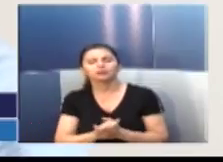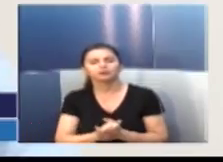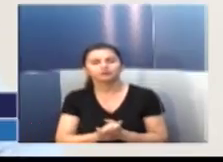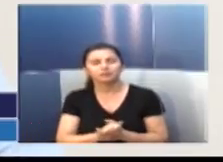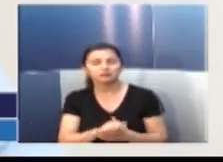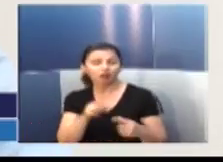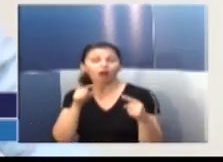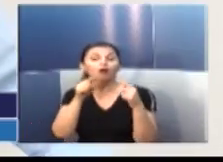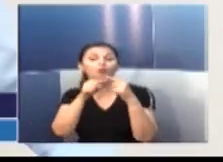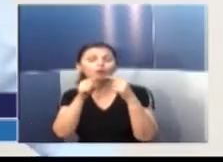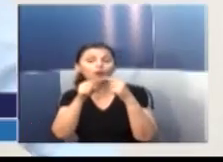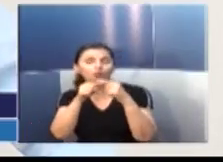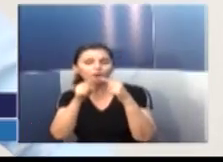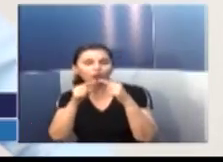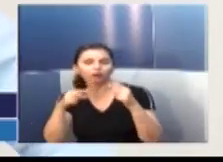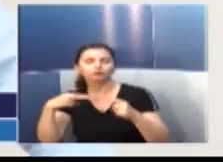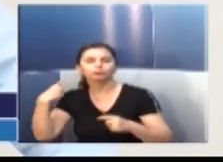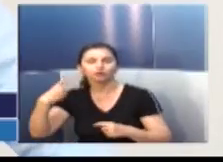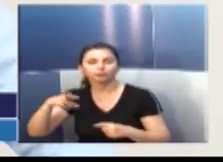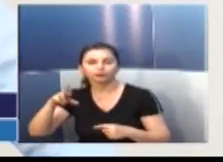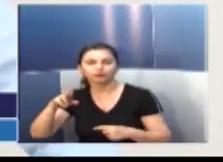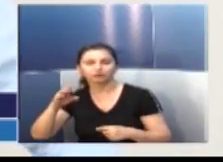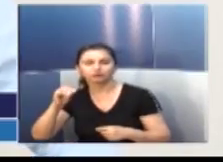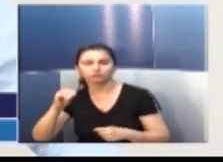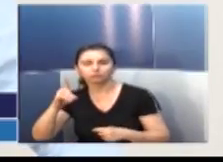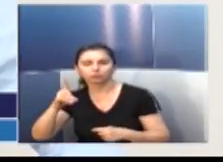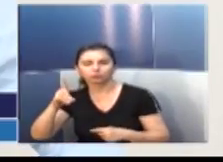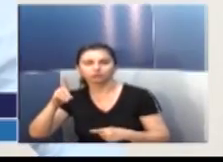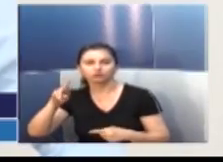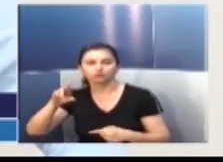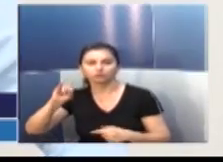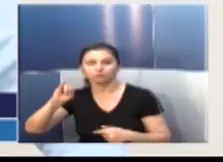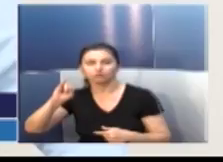fez aqui no que diz respeito às decisões que essa mesa tomou